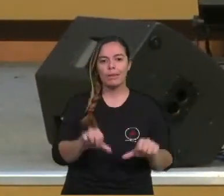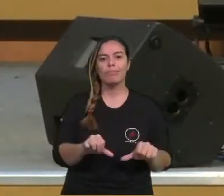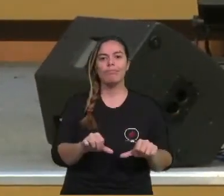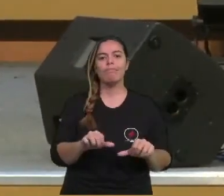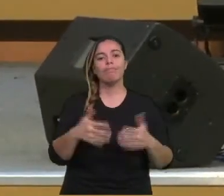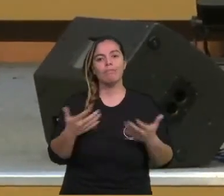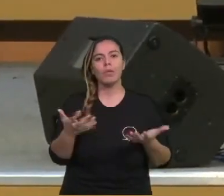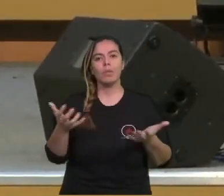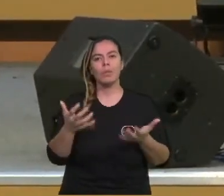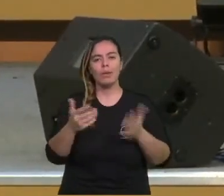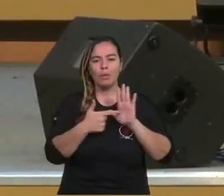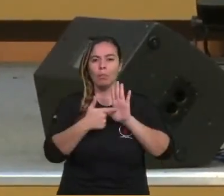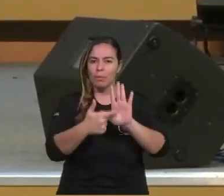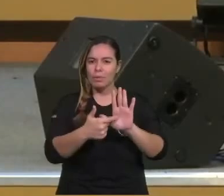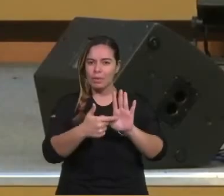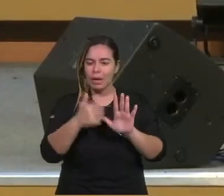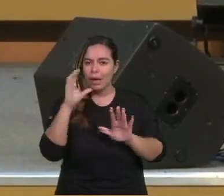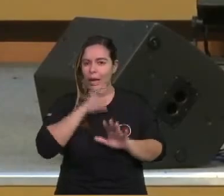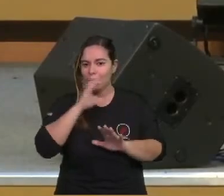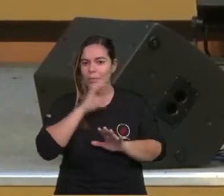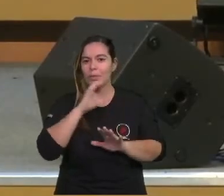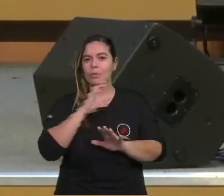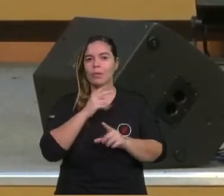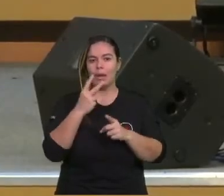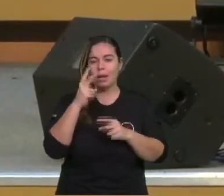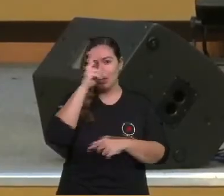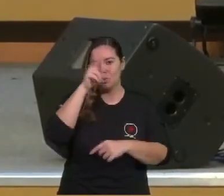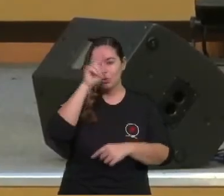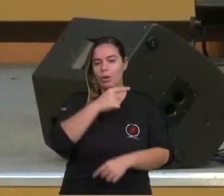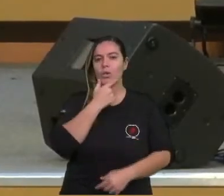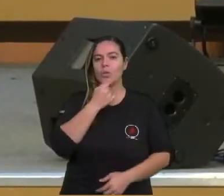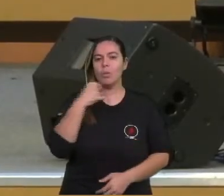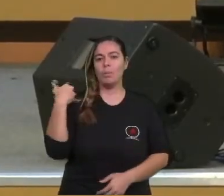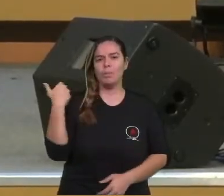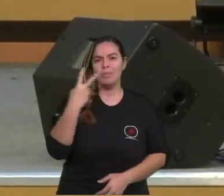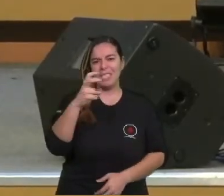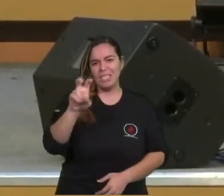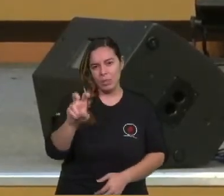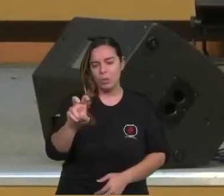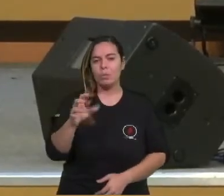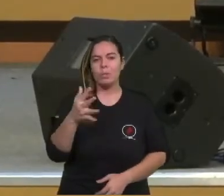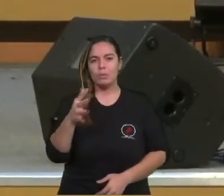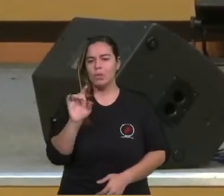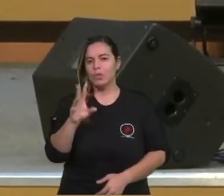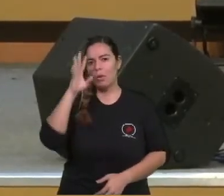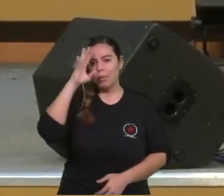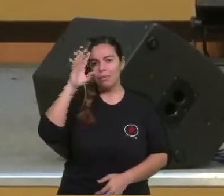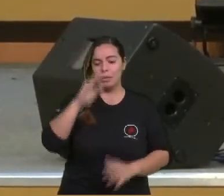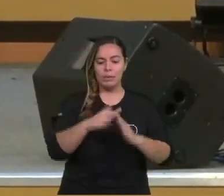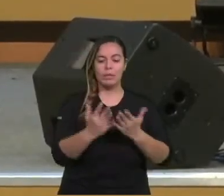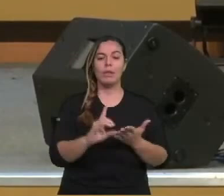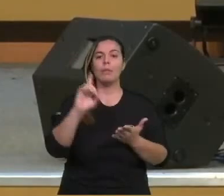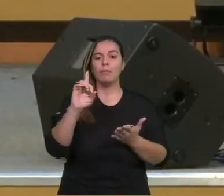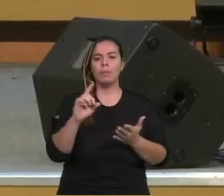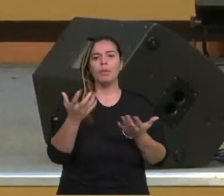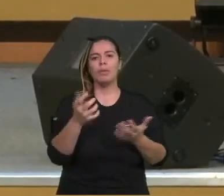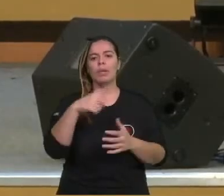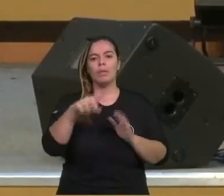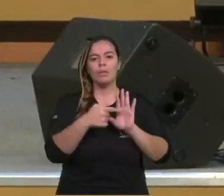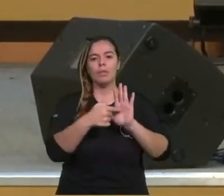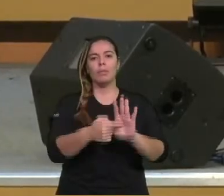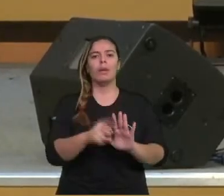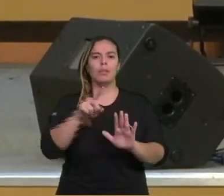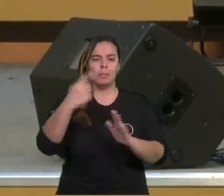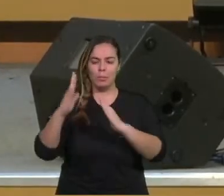Então eu quero te mostrar rapidinho a história de um camarada, 25 anos de idade. É só uma reflexão, abra a sua Bíblia. Eu queria que você marcasse para você ler